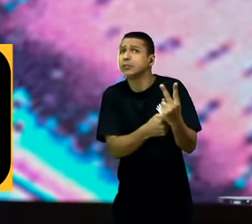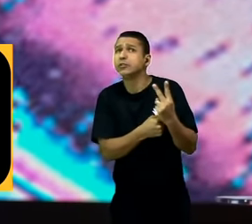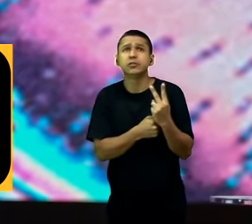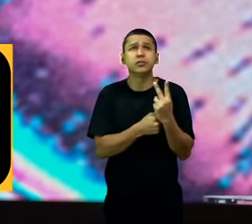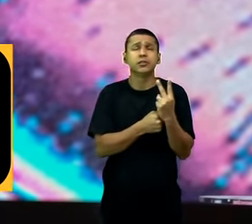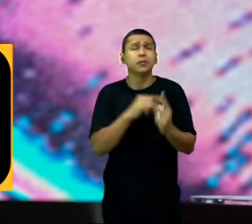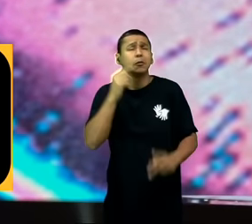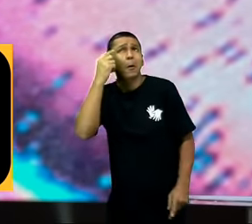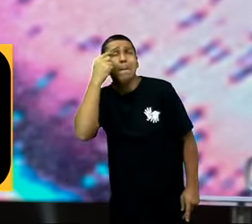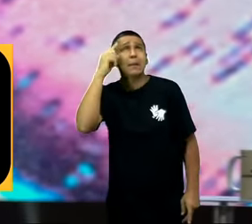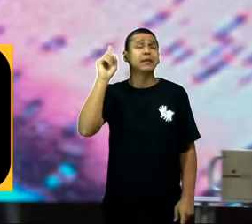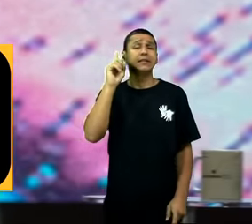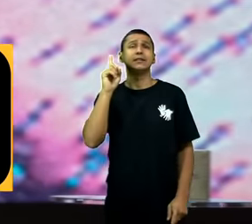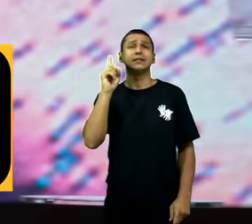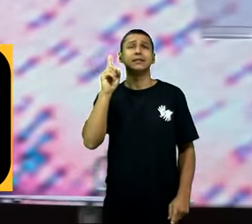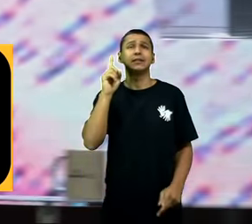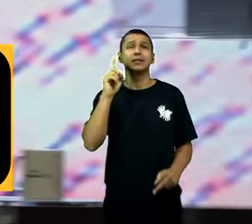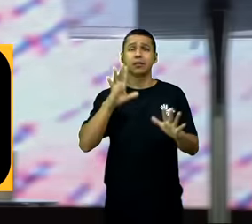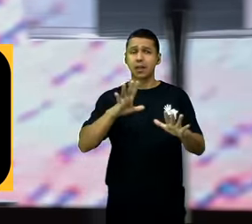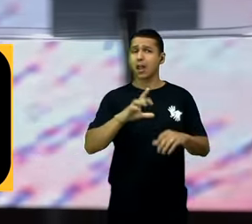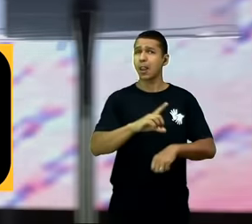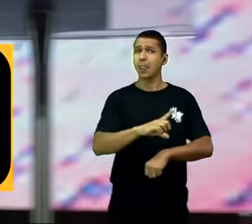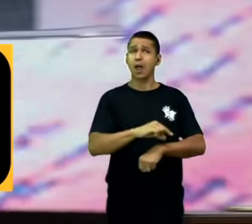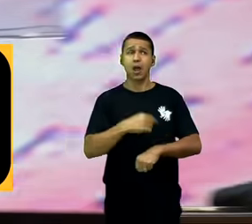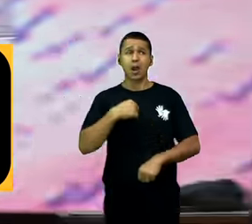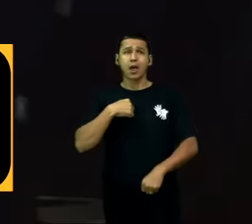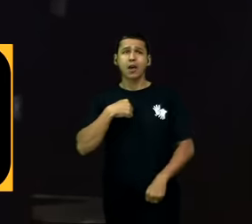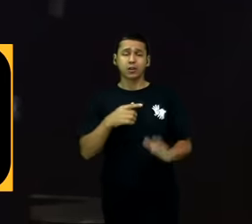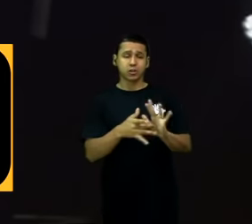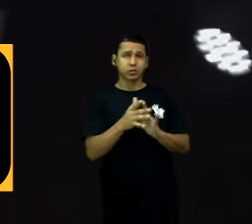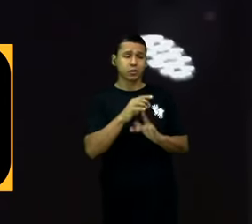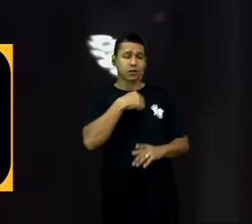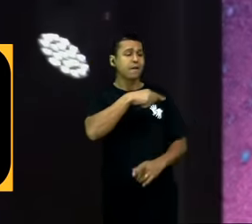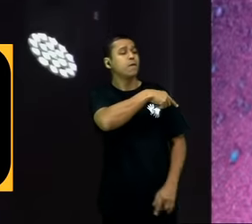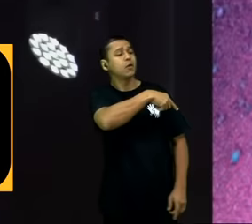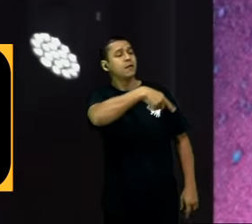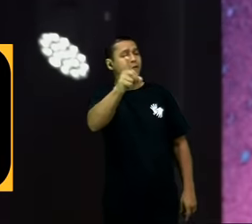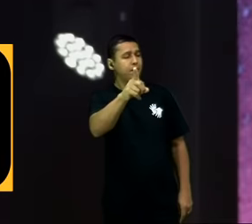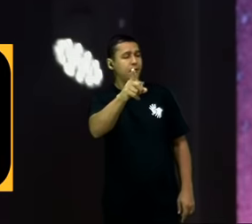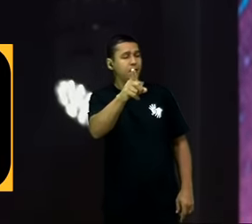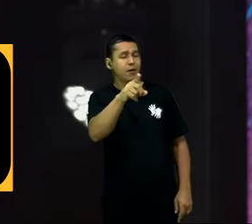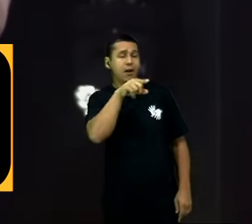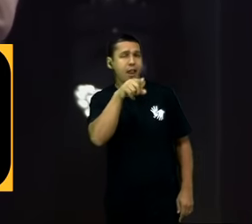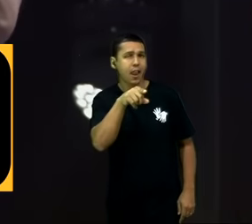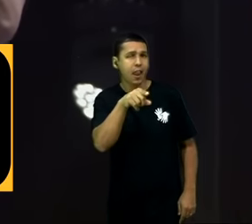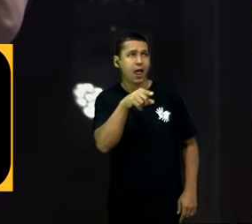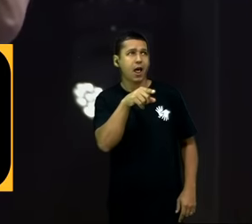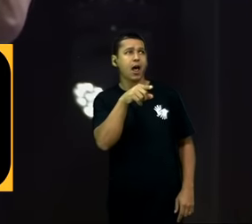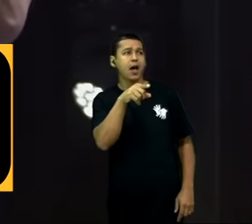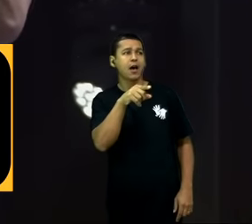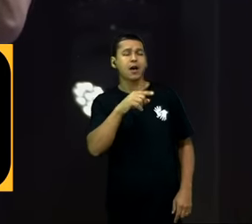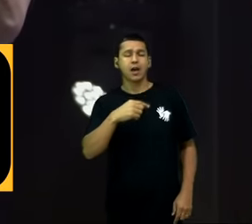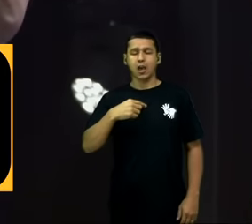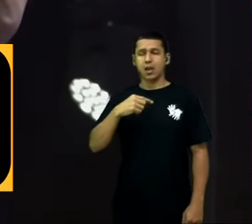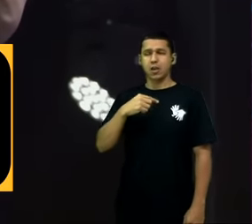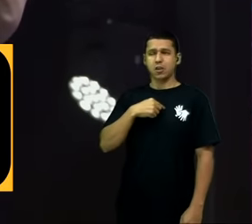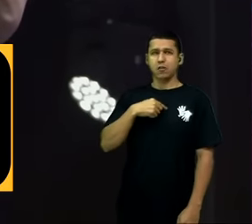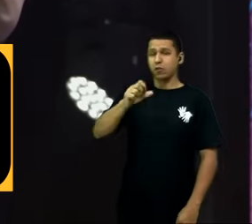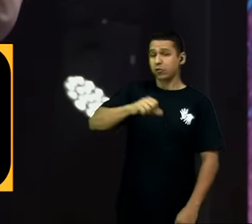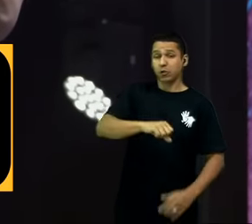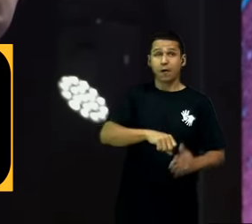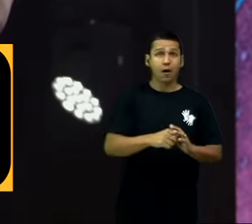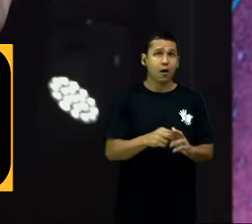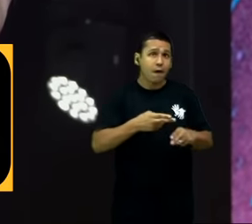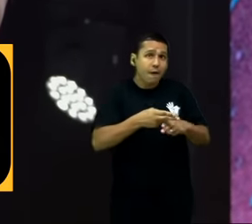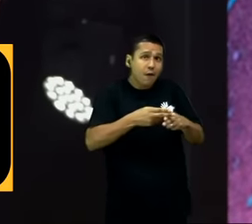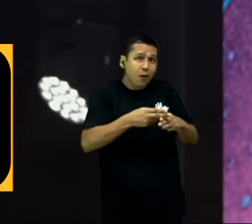gente pensa. Então, assim, na hora que Jesus falou, eu vou enviar vocês como cordeiro no meio de lobo, o cara estava assim, pode vir que eu estou com facão aqui, ó. Amolei lá no